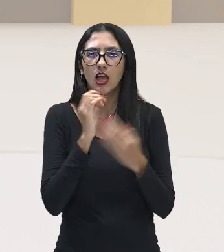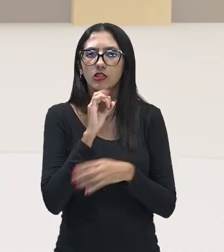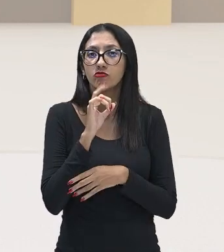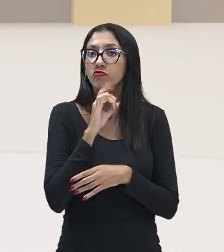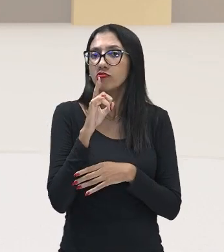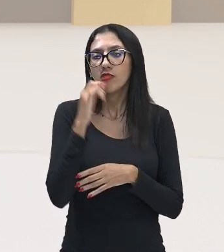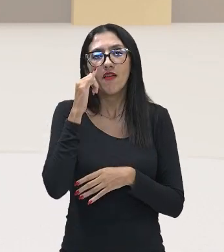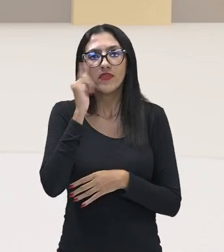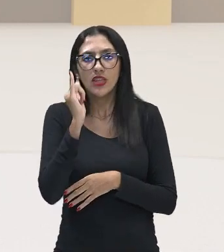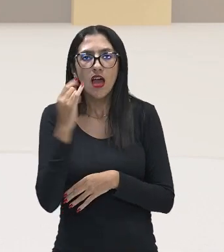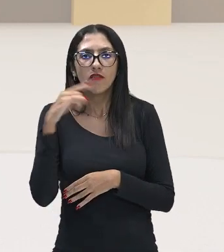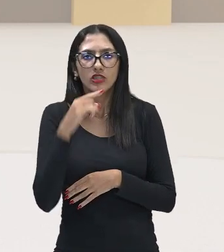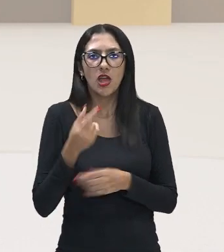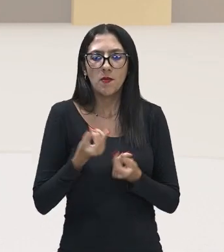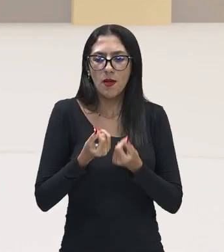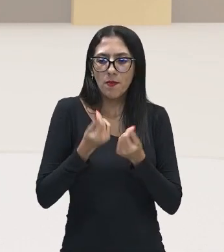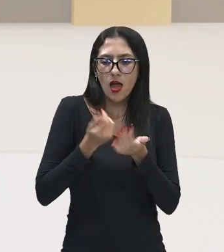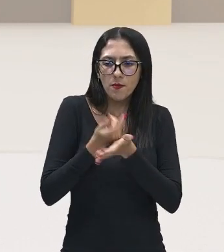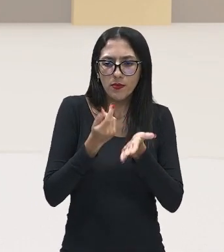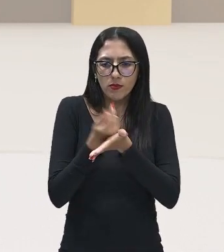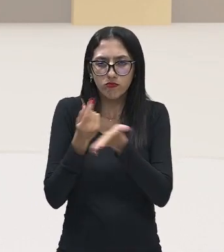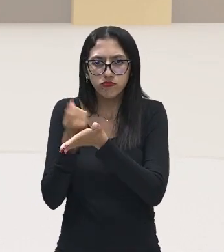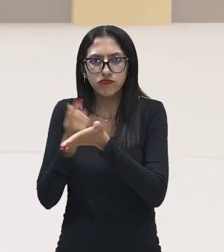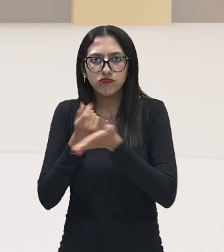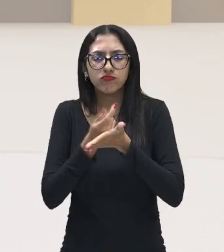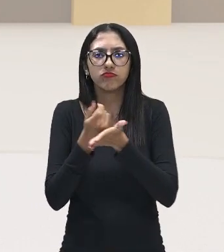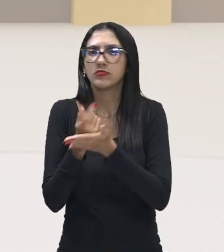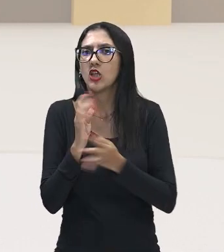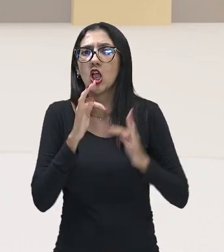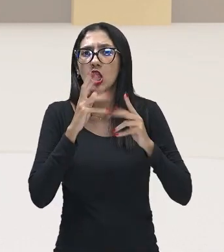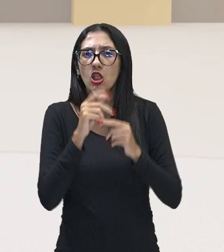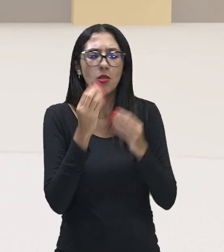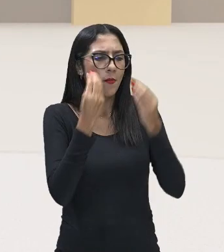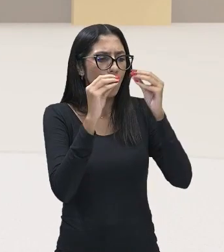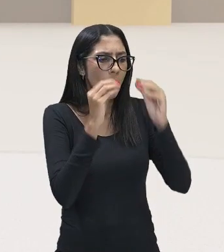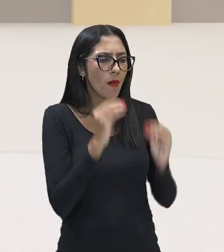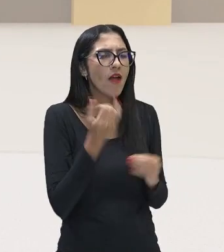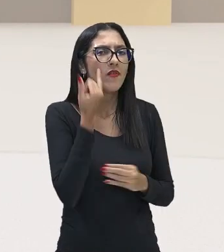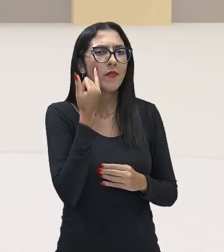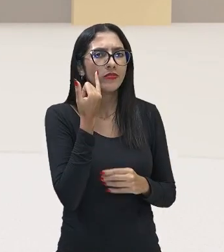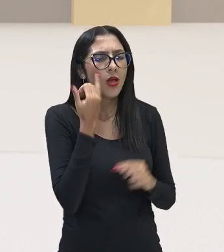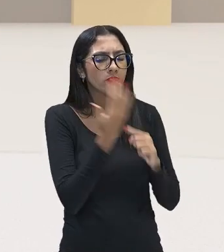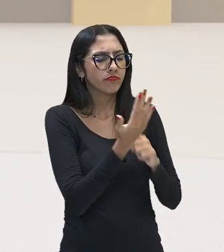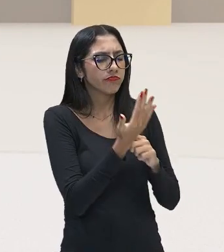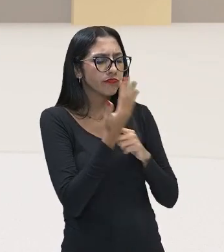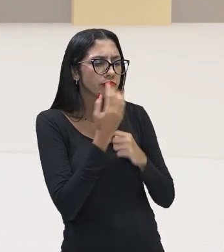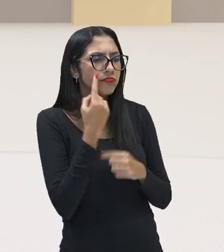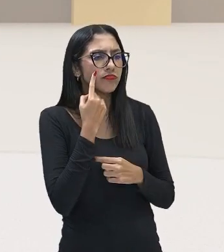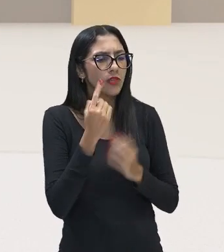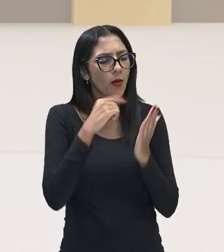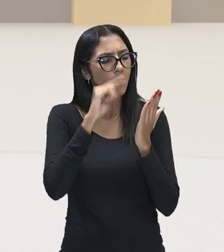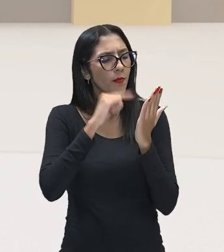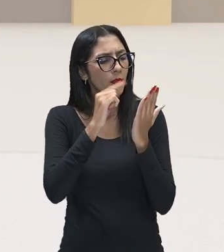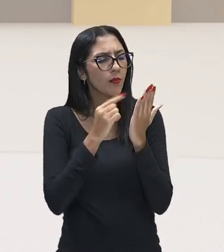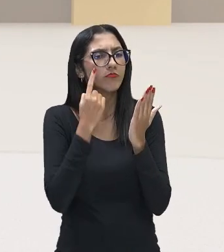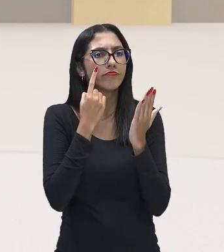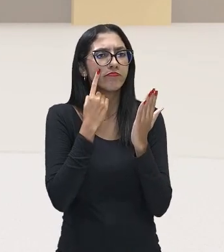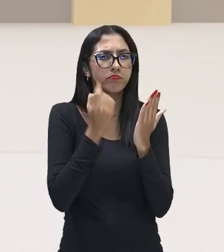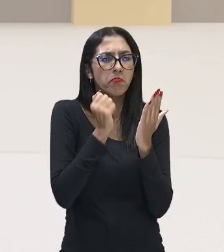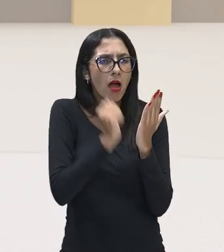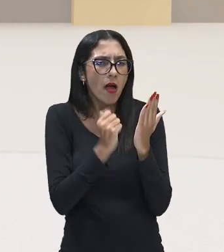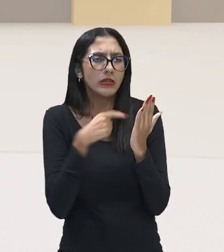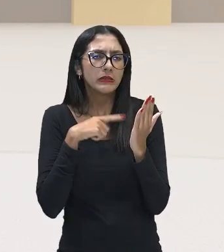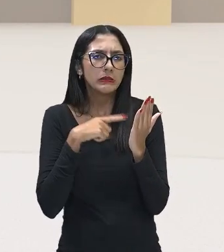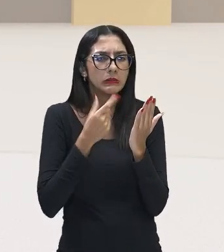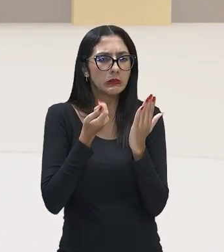evitar que você gaste demais. Então vai estar tudo ali no seu aplicativo, te mostrando ali a hora que você quiser, né? Se você vai poder, né,